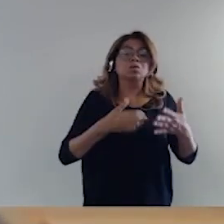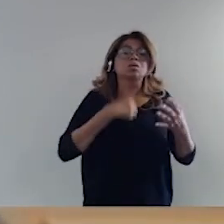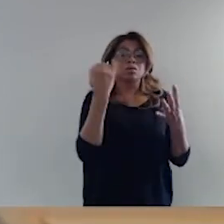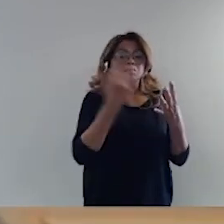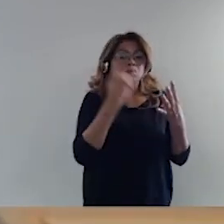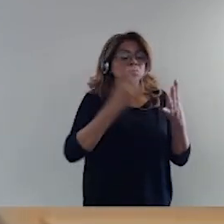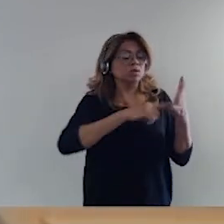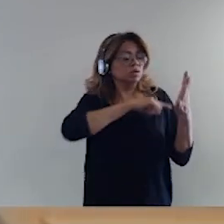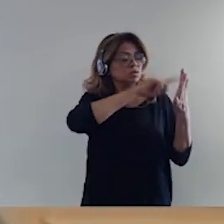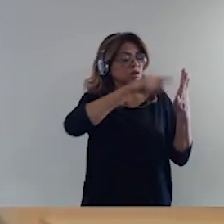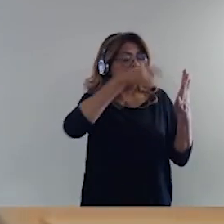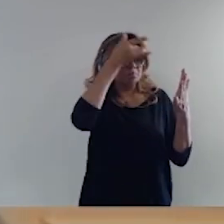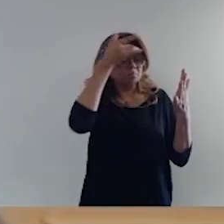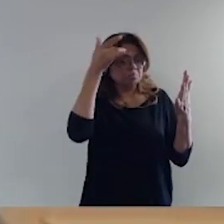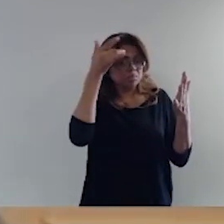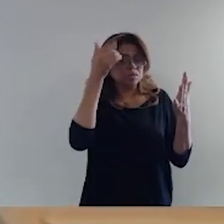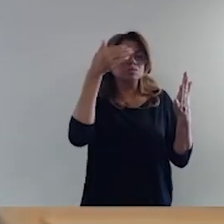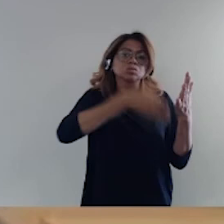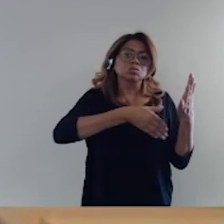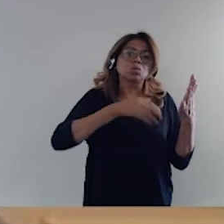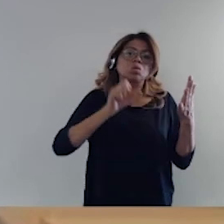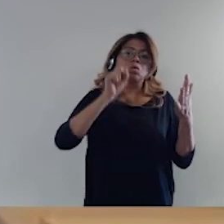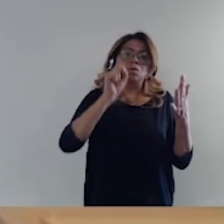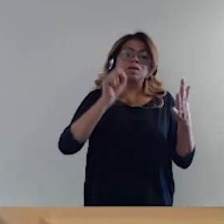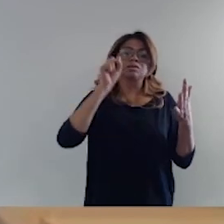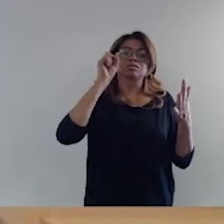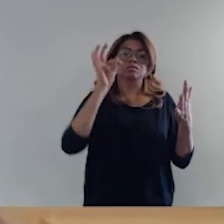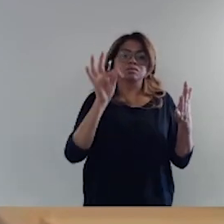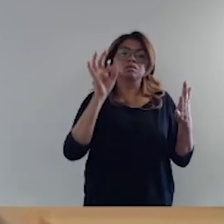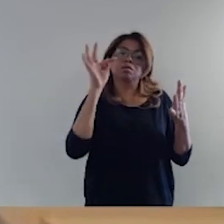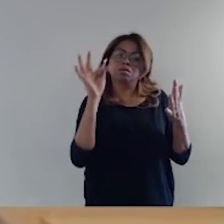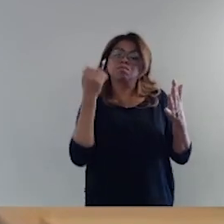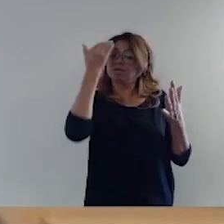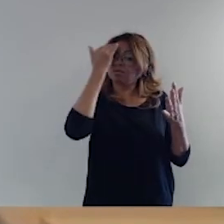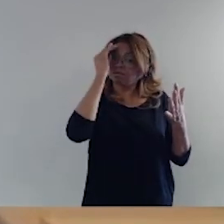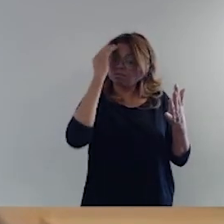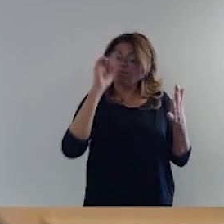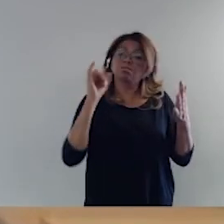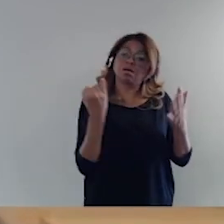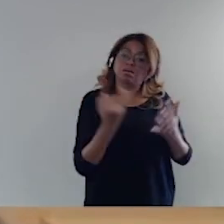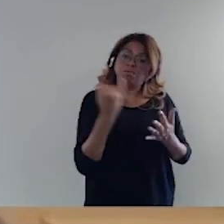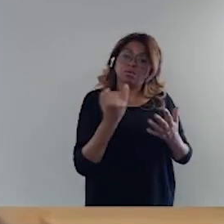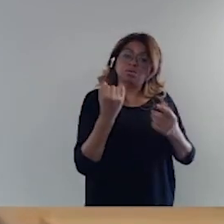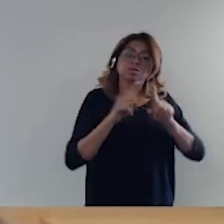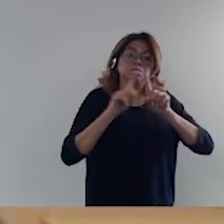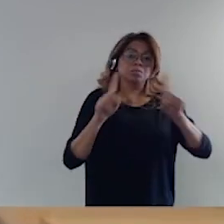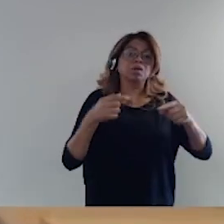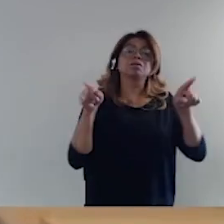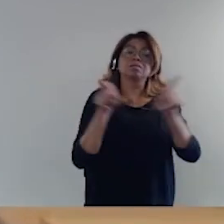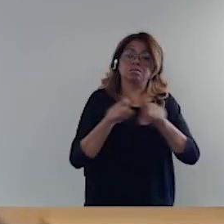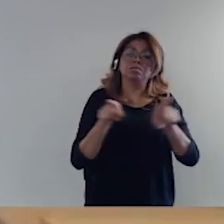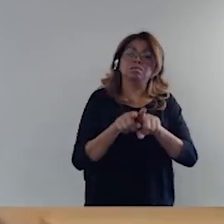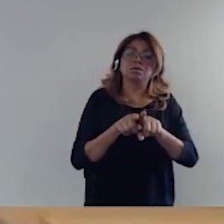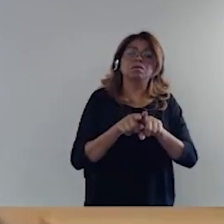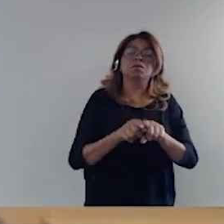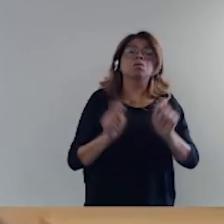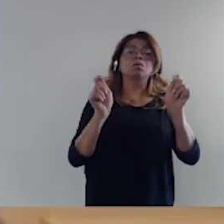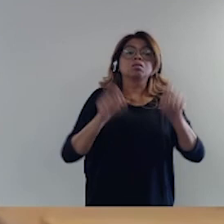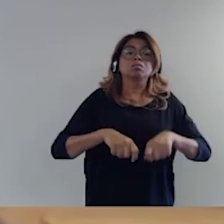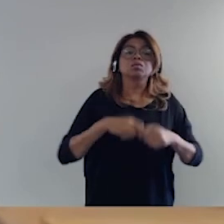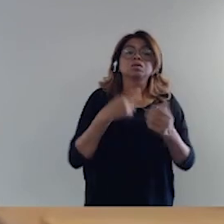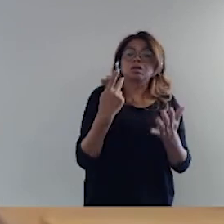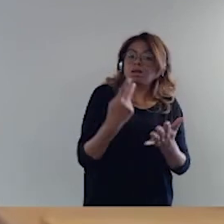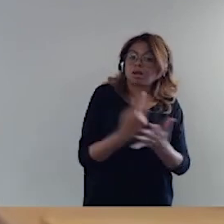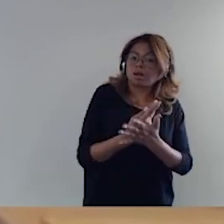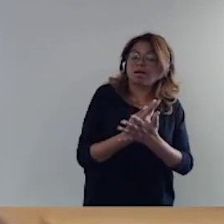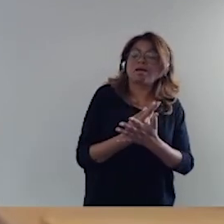administrador. O Supremo entendeu que era legítimo e positivo, mas assentou que se considerava erro grosseiro a